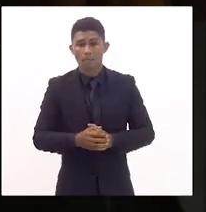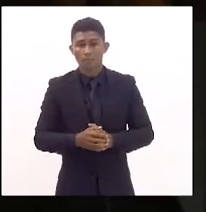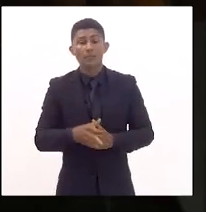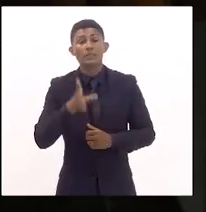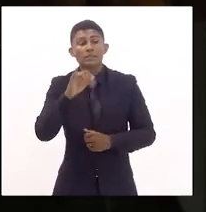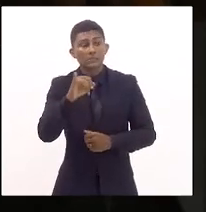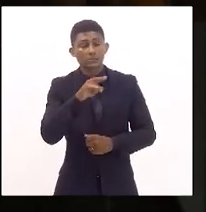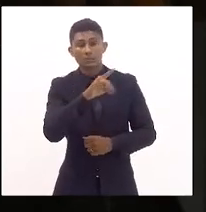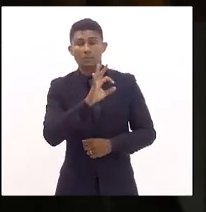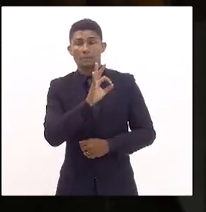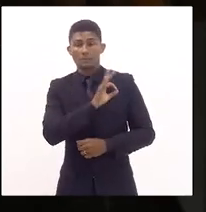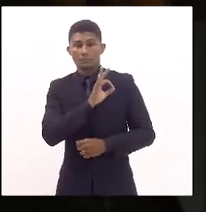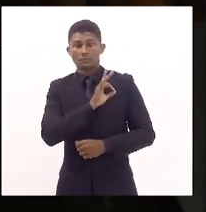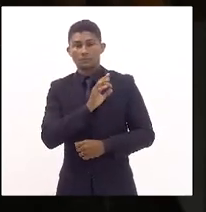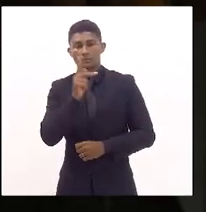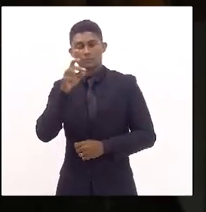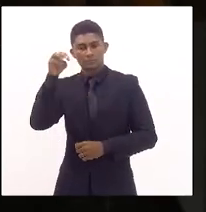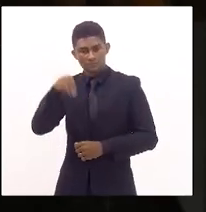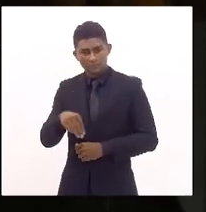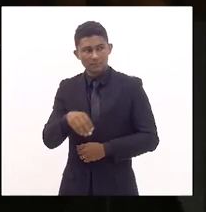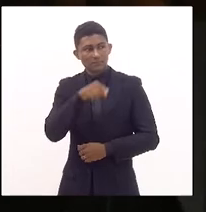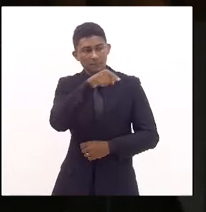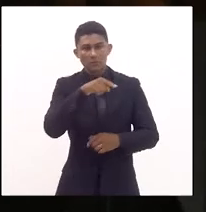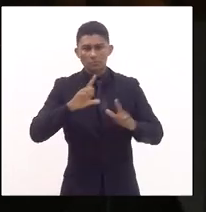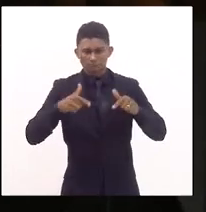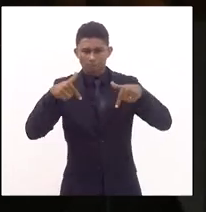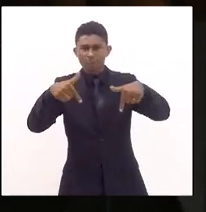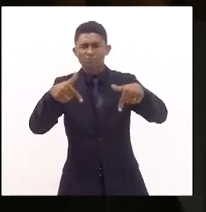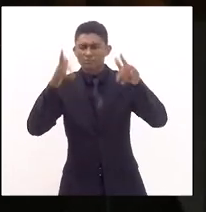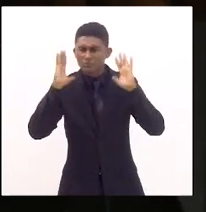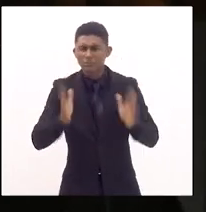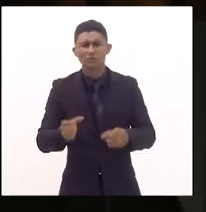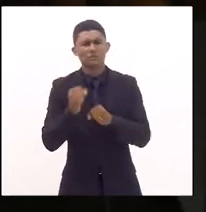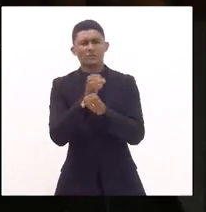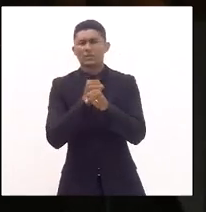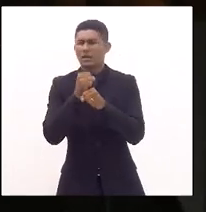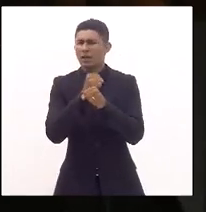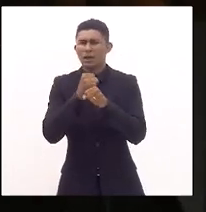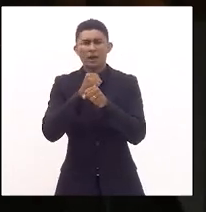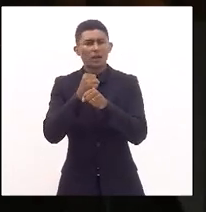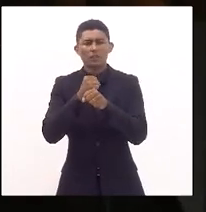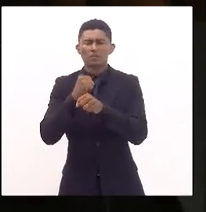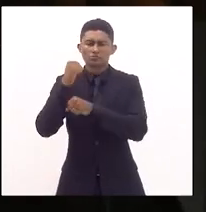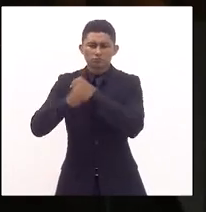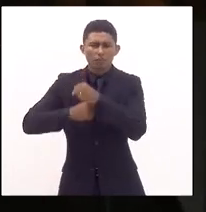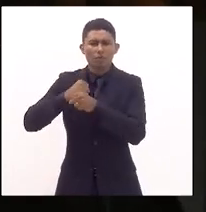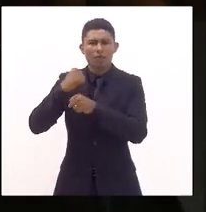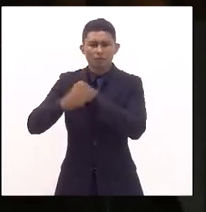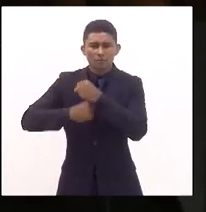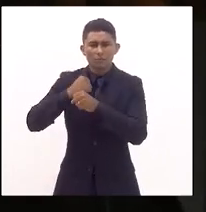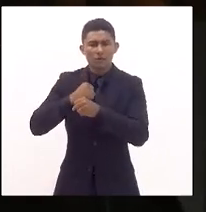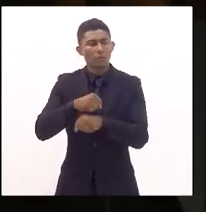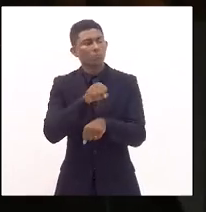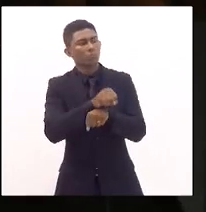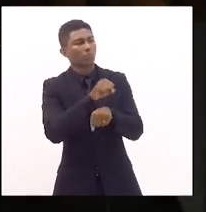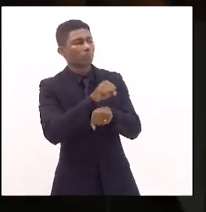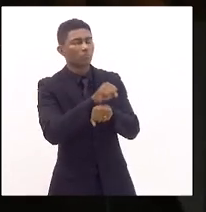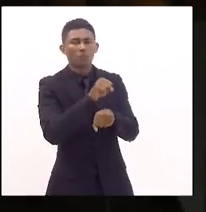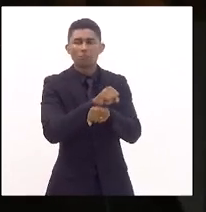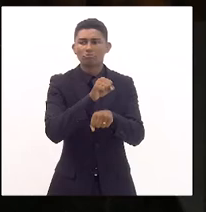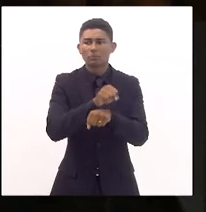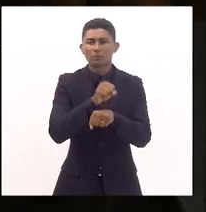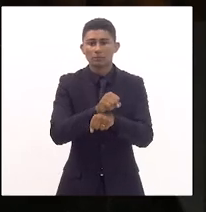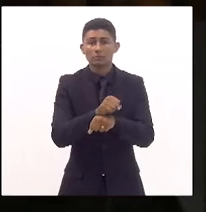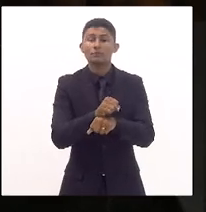o policial militar já atua anos após anos esperando E aí eu posso falar